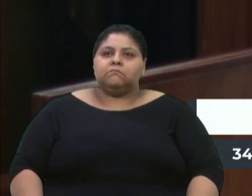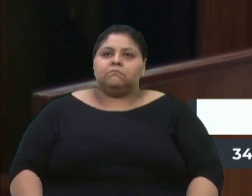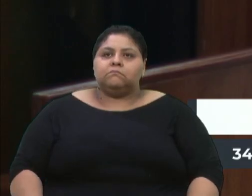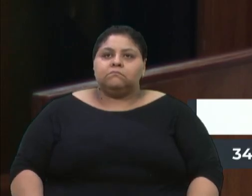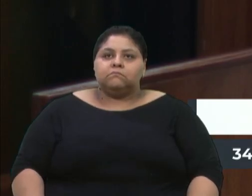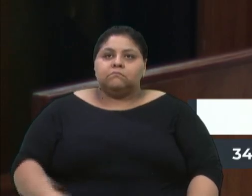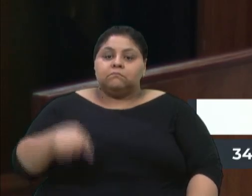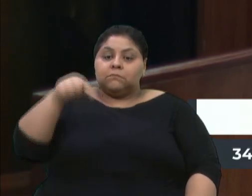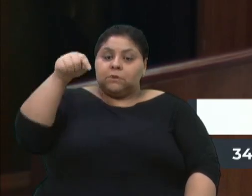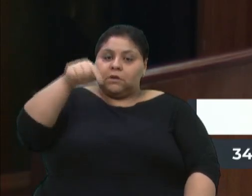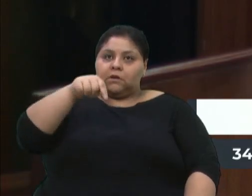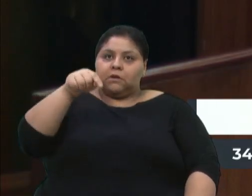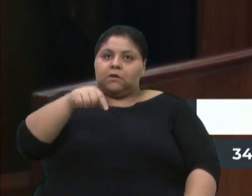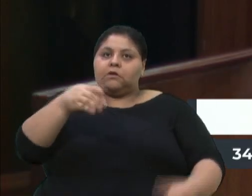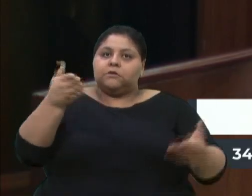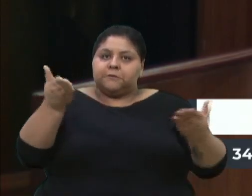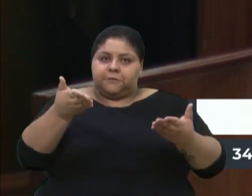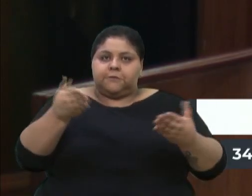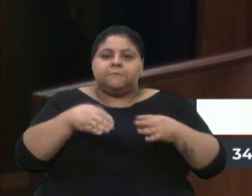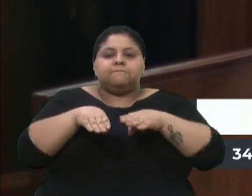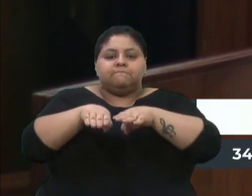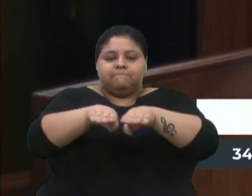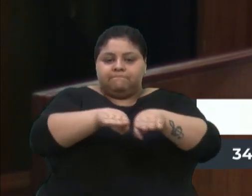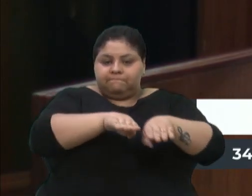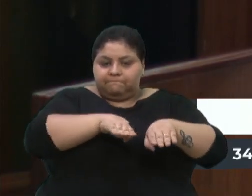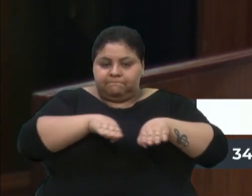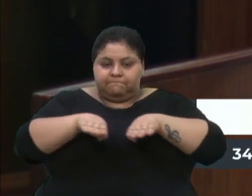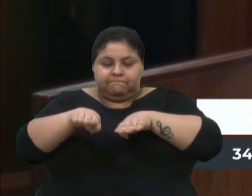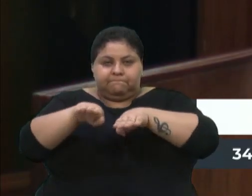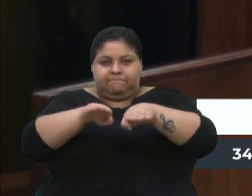Esta casa já deu equilíbrio, com muito desgaste,